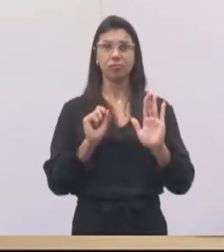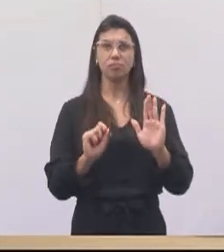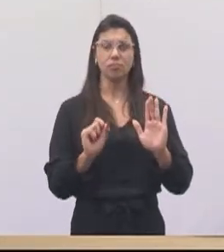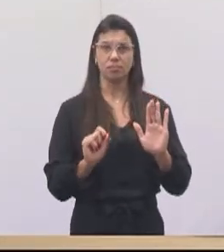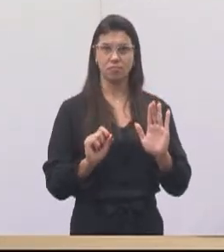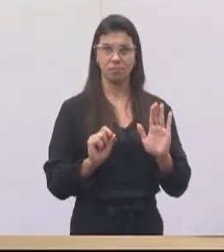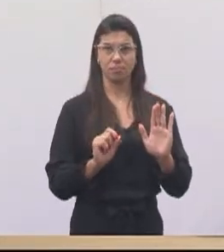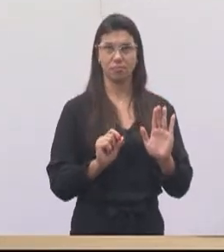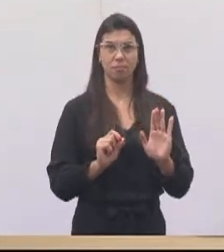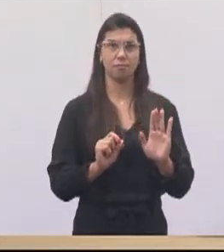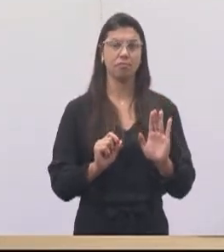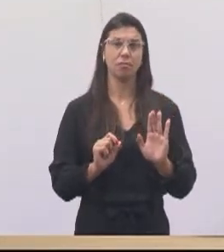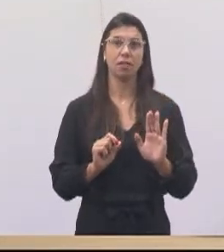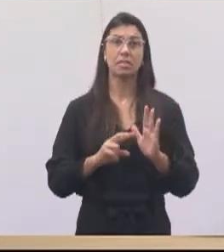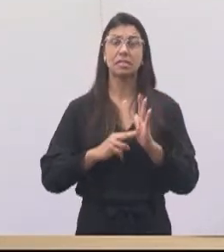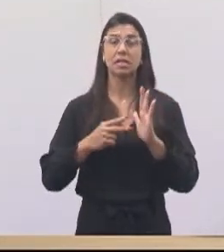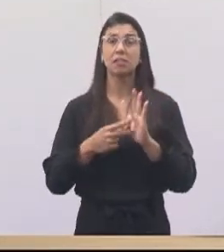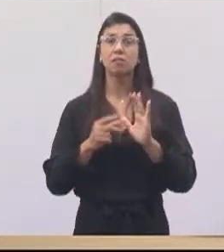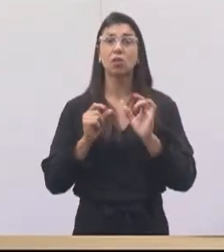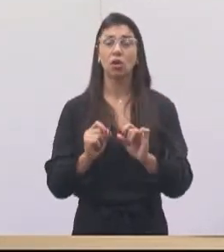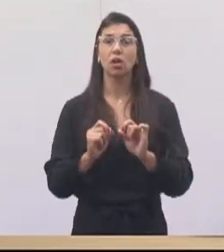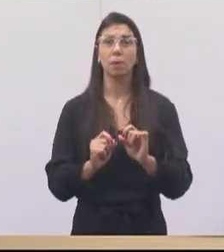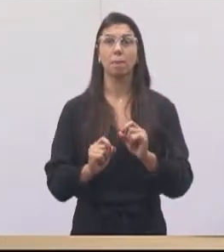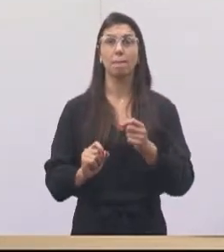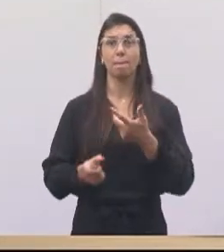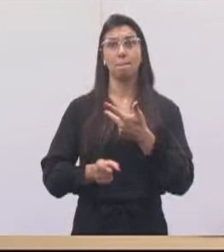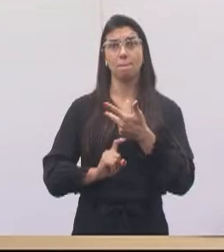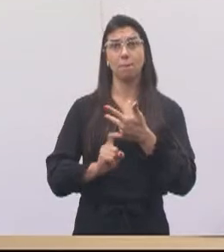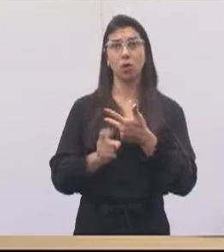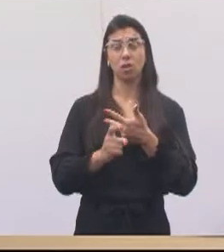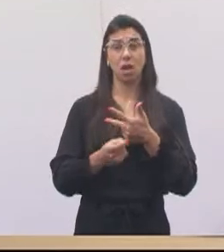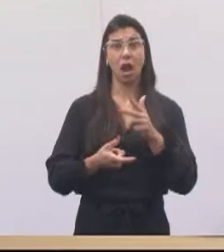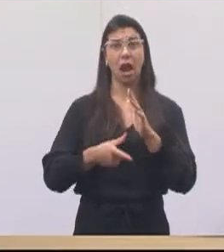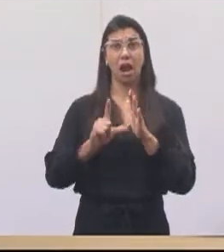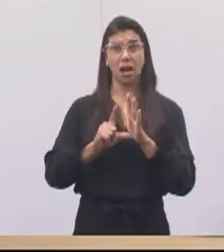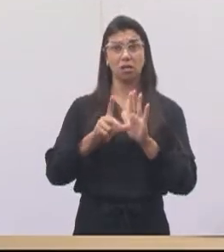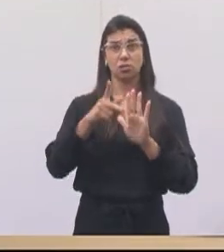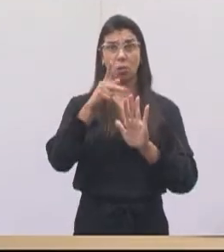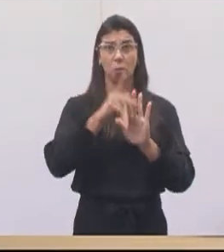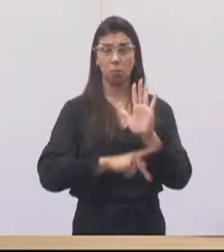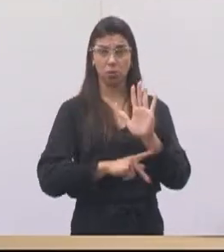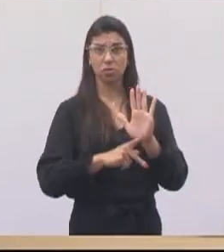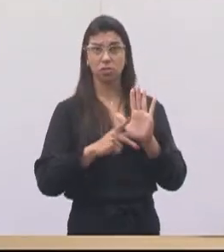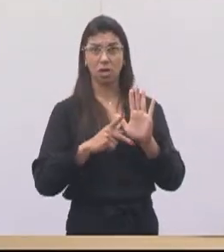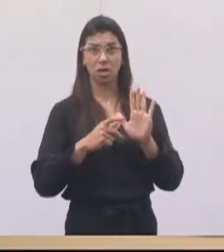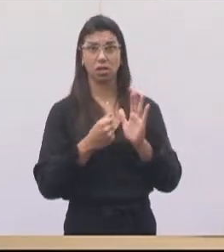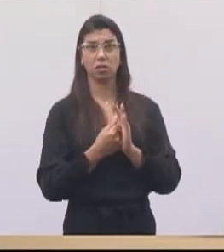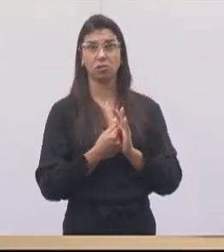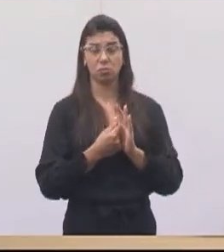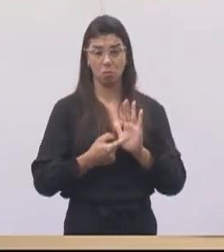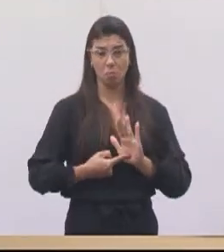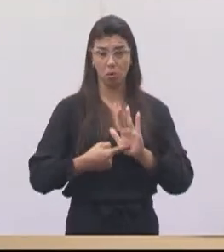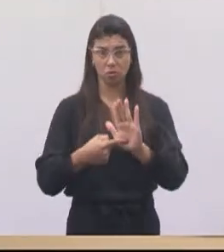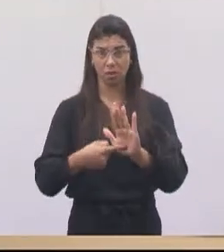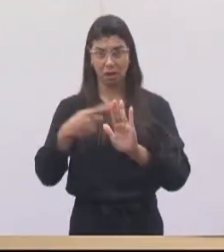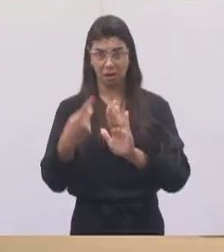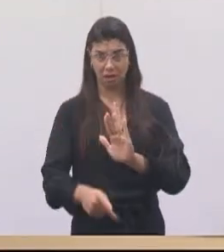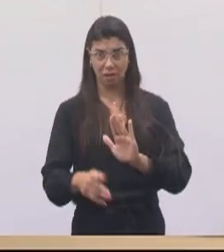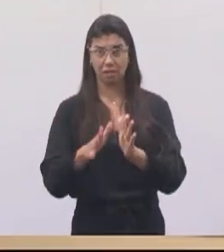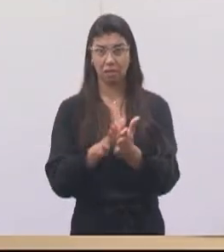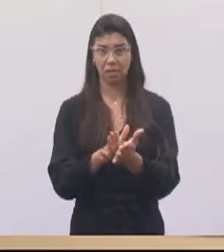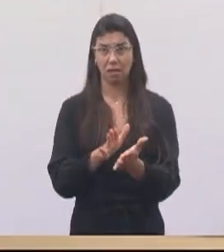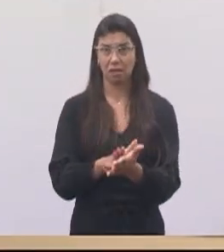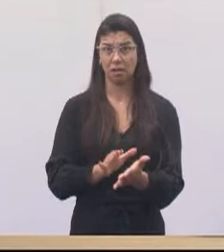veto prévio? É que o Poder Executivo, antes do projeto ser trazido a essa casa, ser trazido